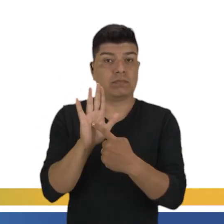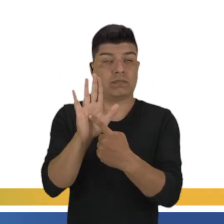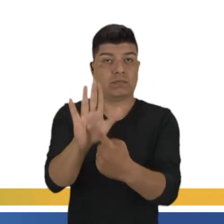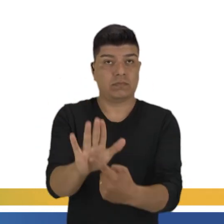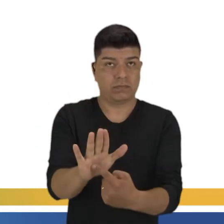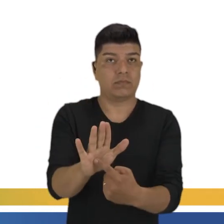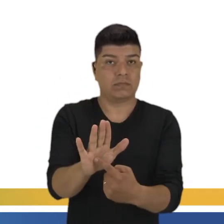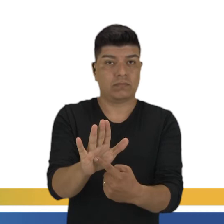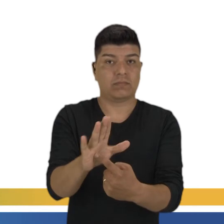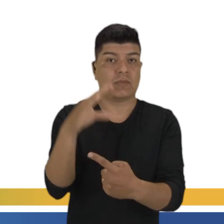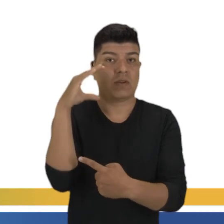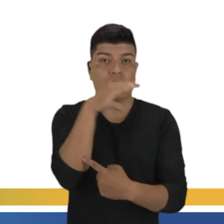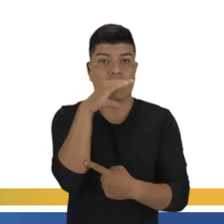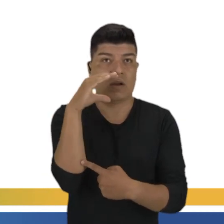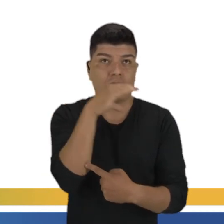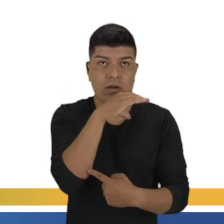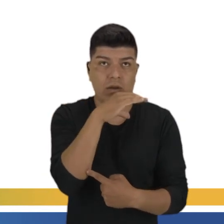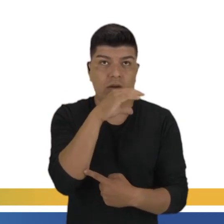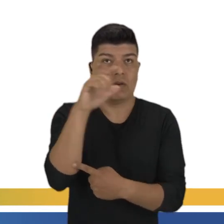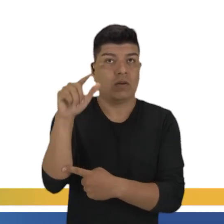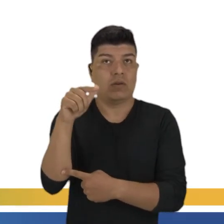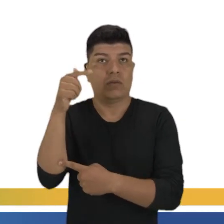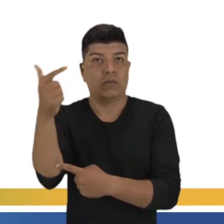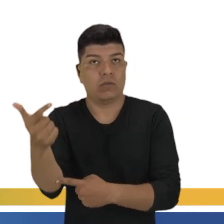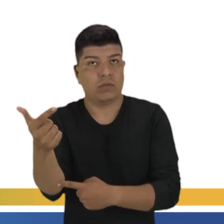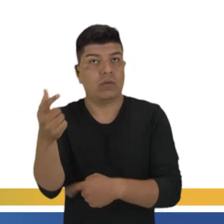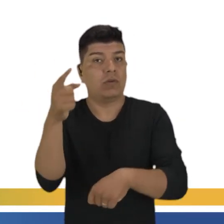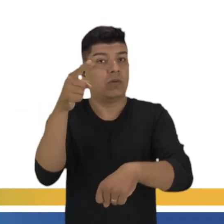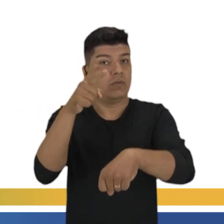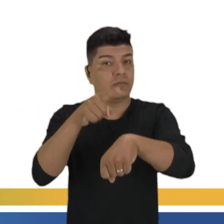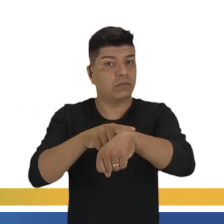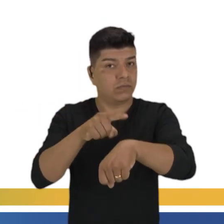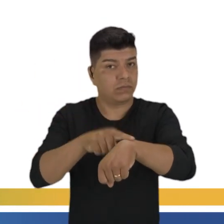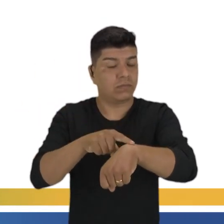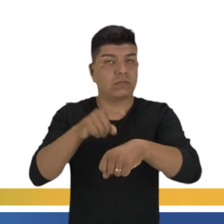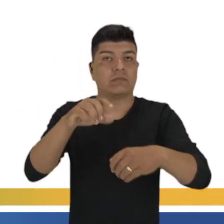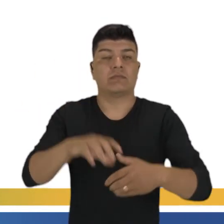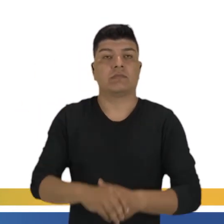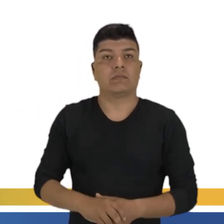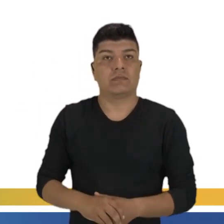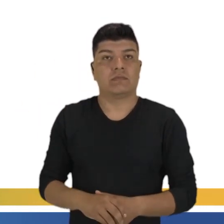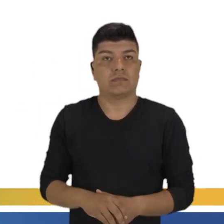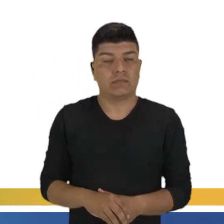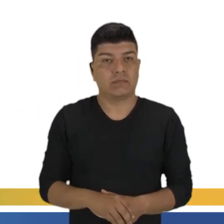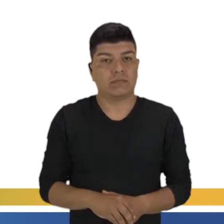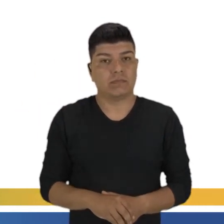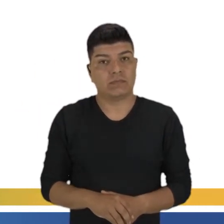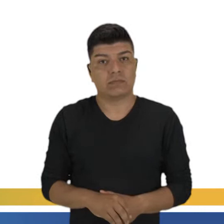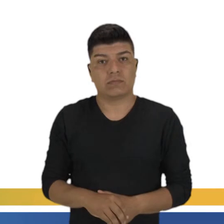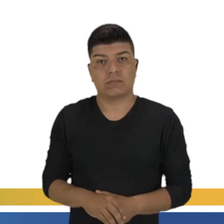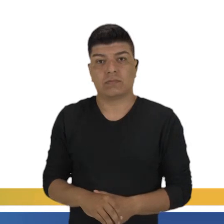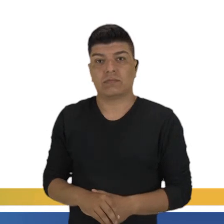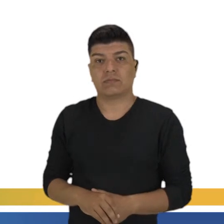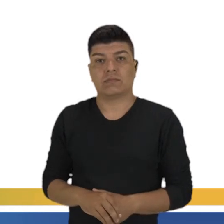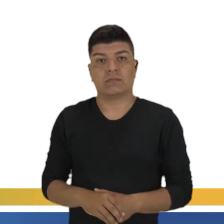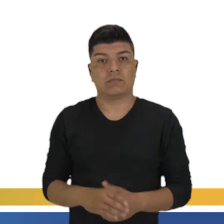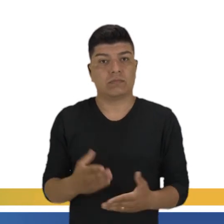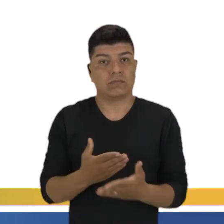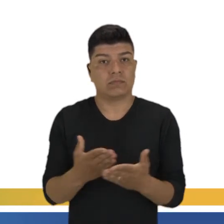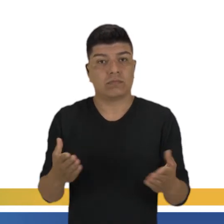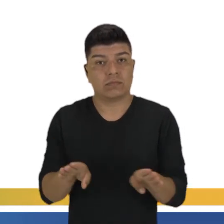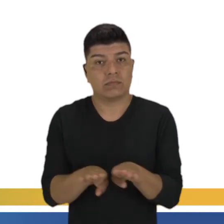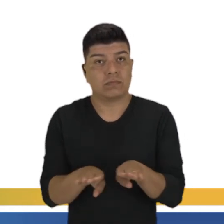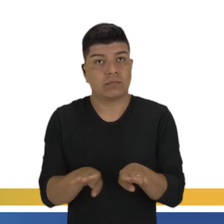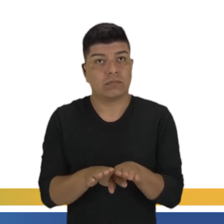a grandeza velocidade e do outro lado a grandeza tempo e você dispõe